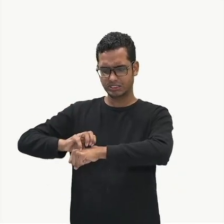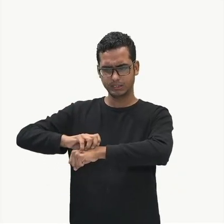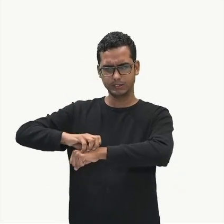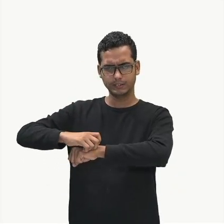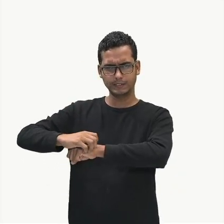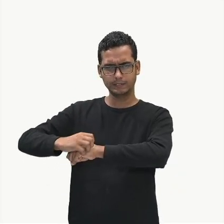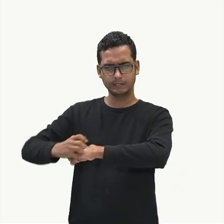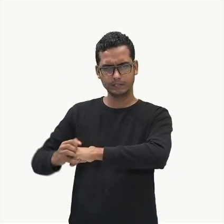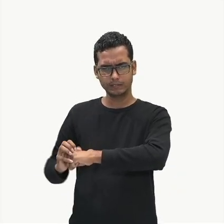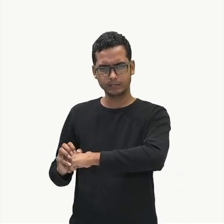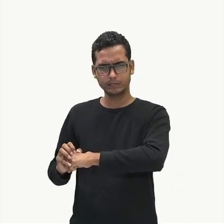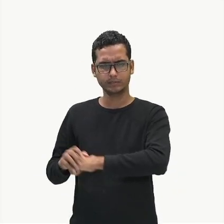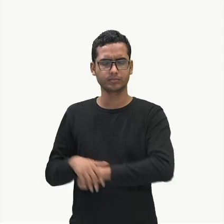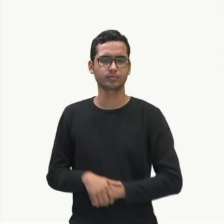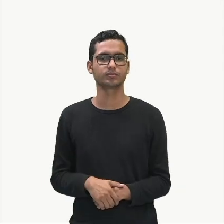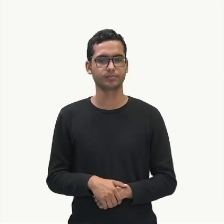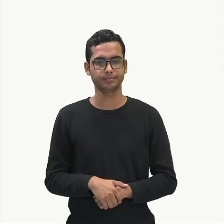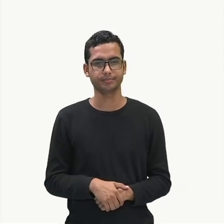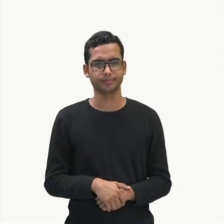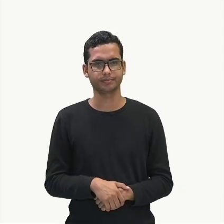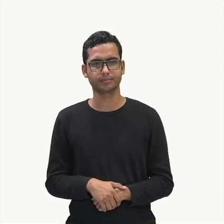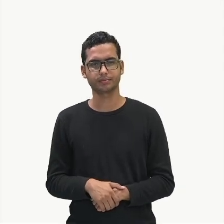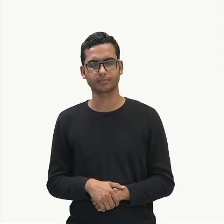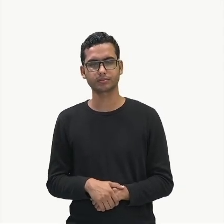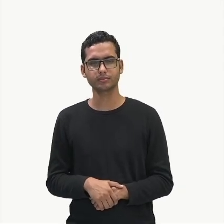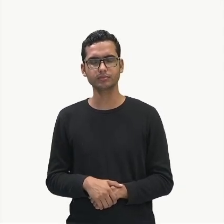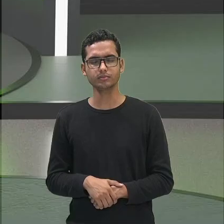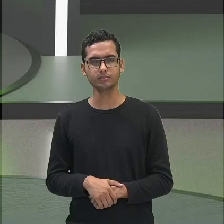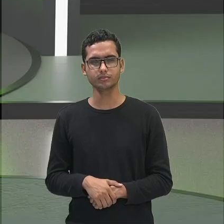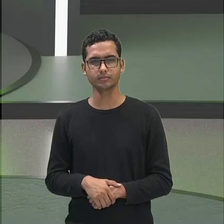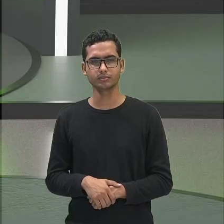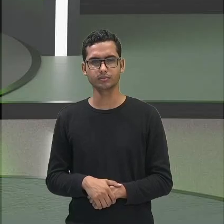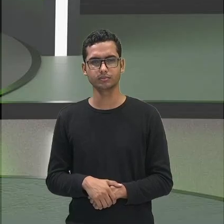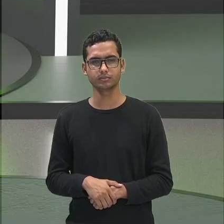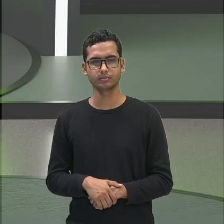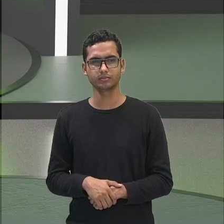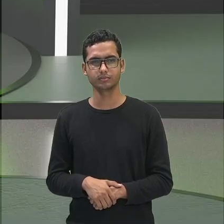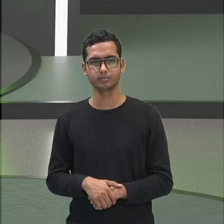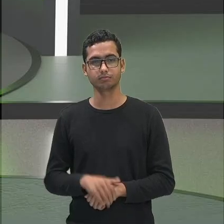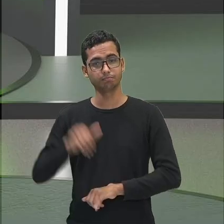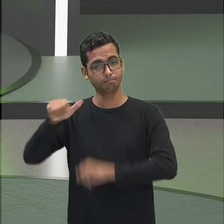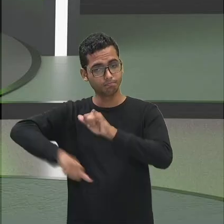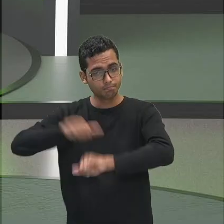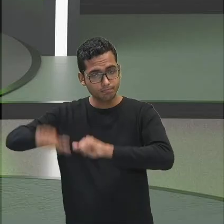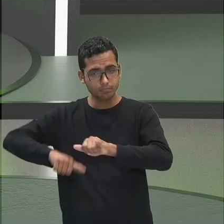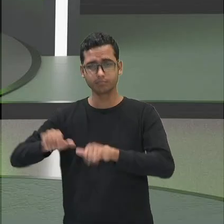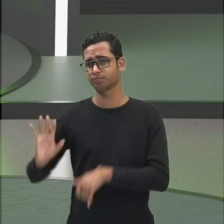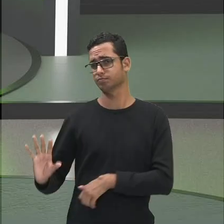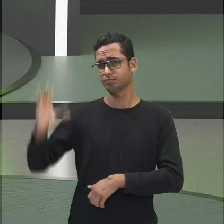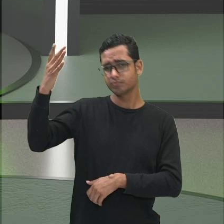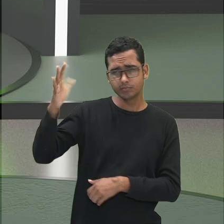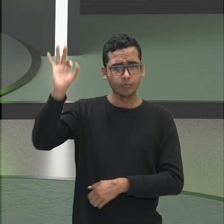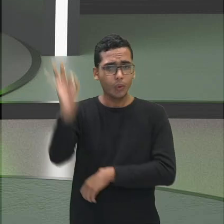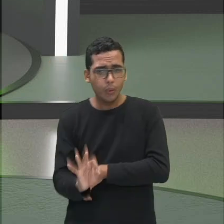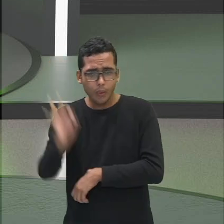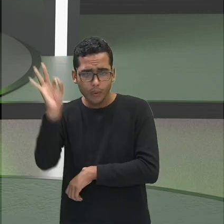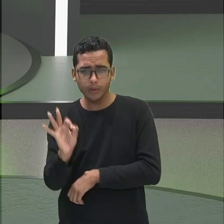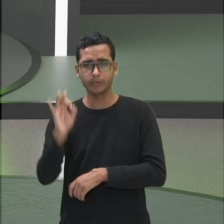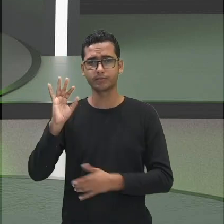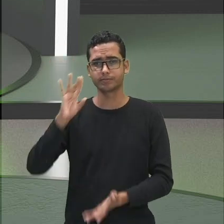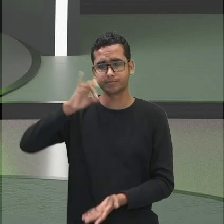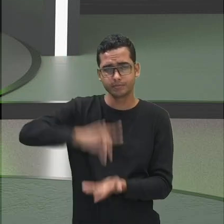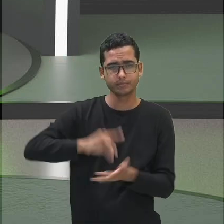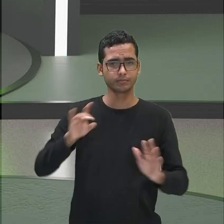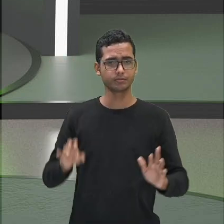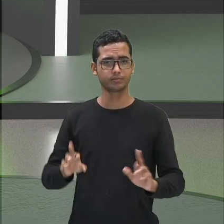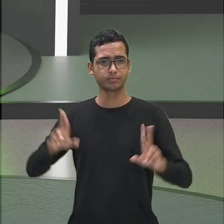Além dessas reações, né, que ocorrem com taxas altas e taxas de reação